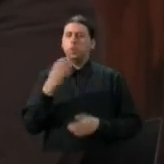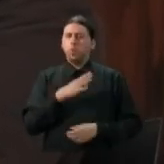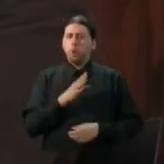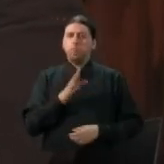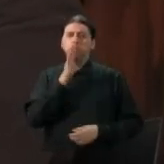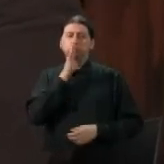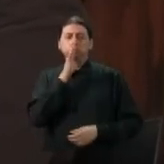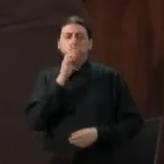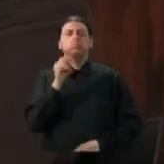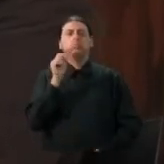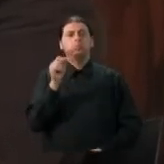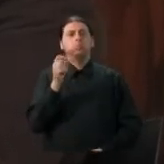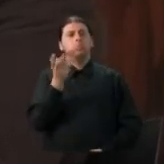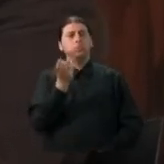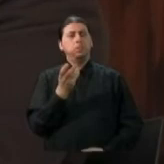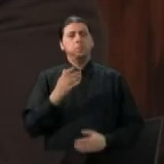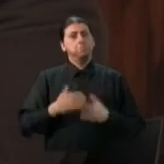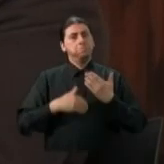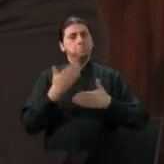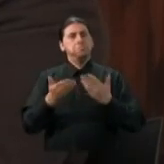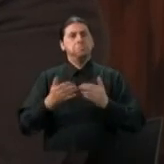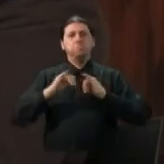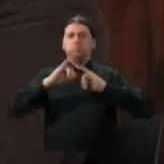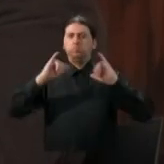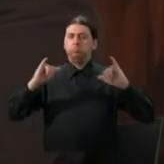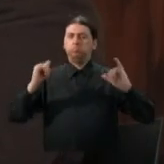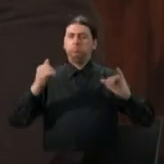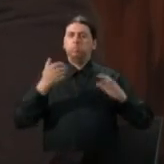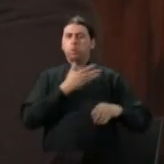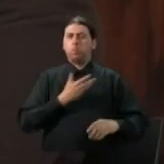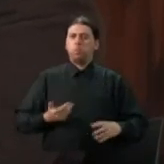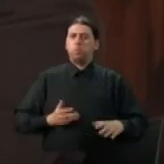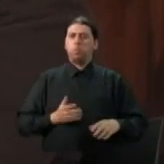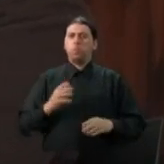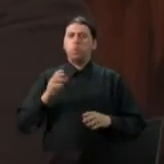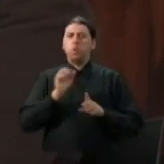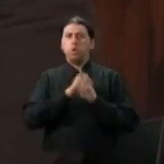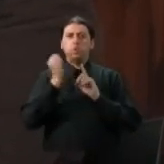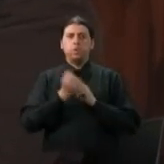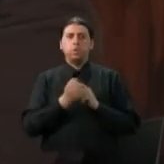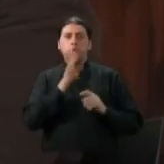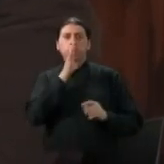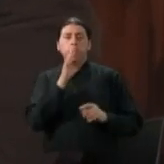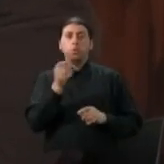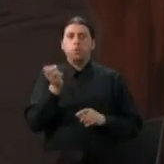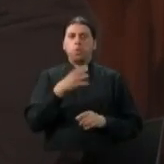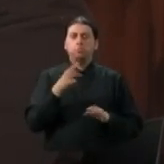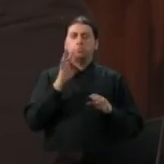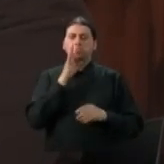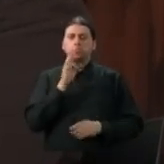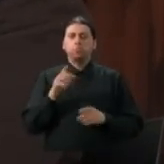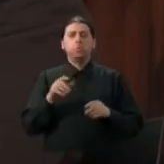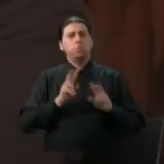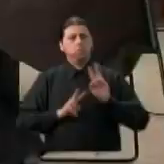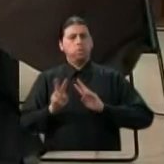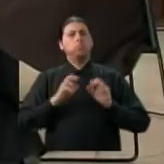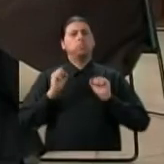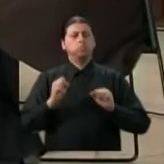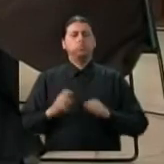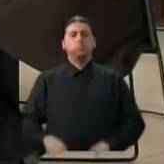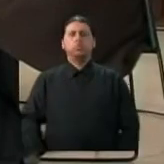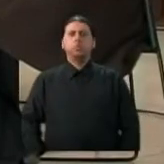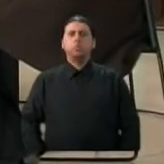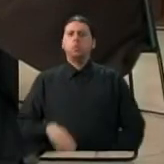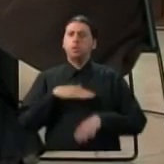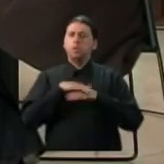menos que é de conhecimento público, a gente vê que também pode ser controlada, né? Pois é, Itamara, vocês já conversavam